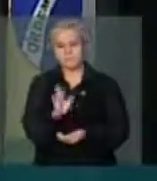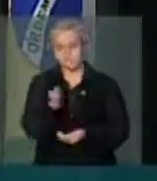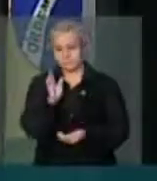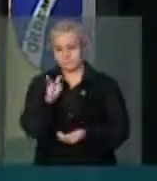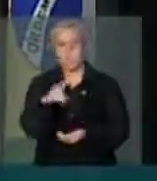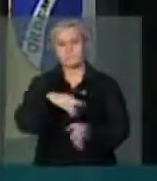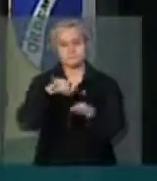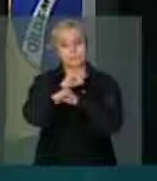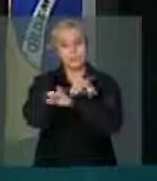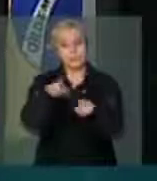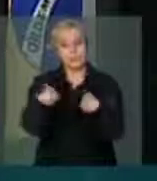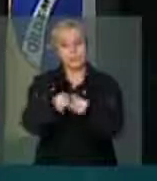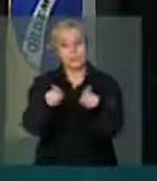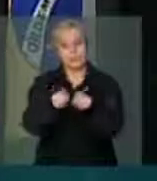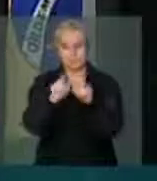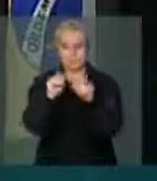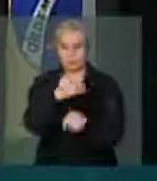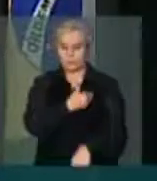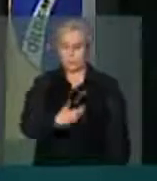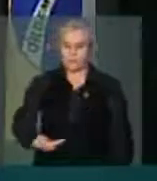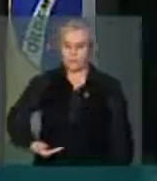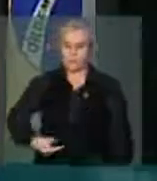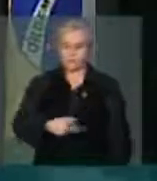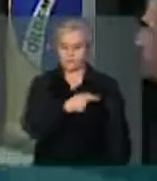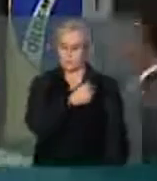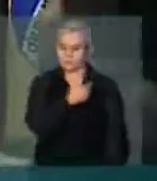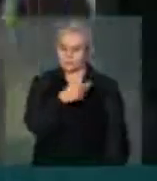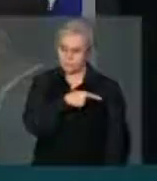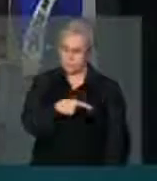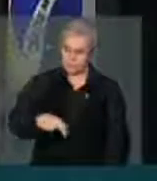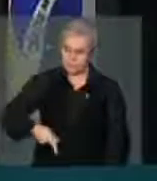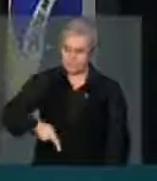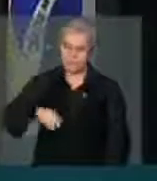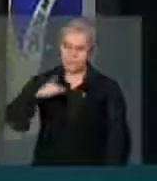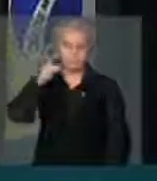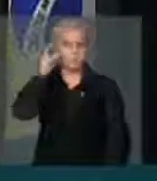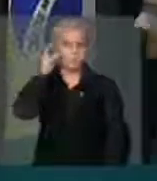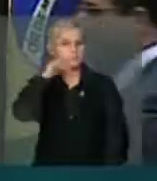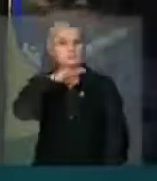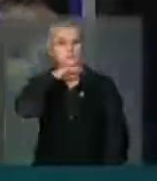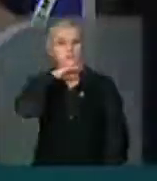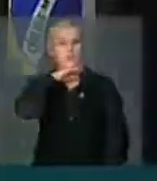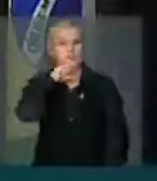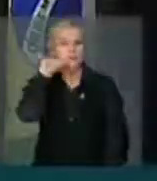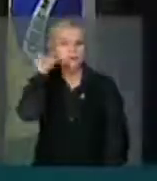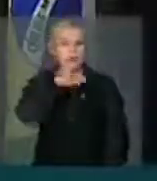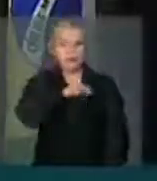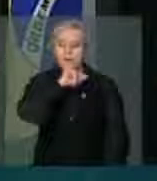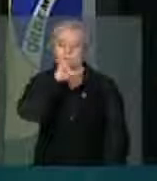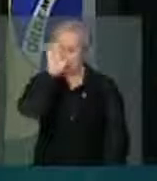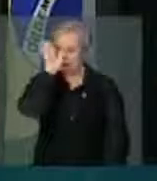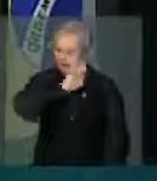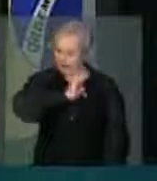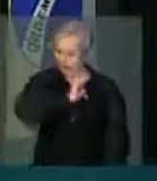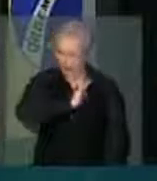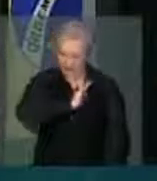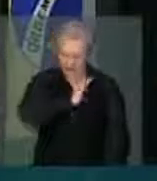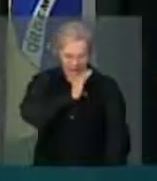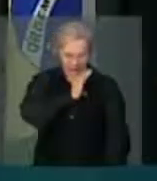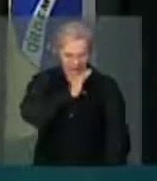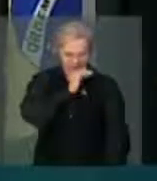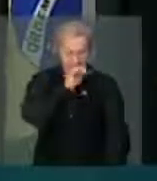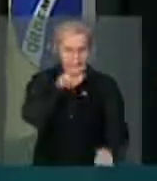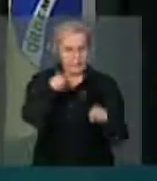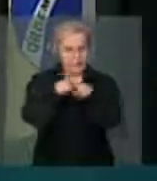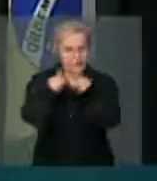Afirma que o governo da presidente Dilma é ruim e péssimo.